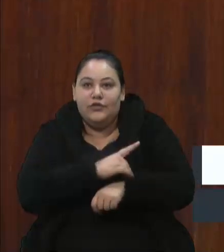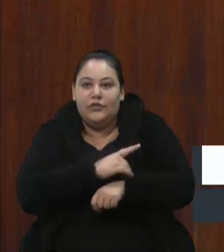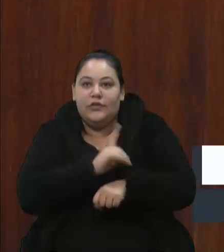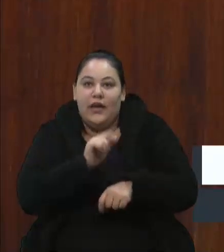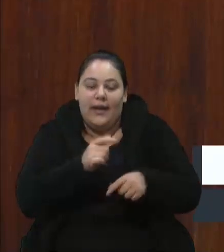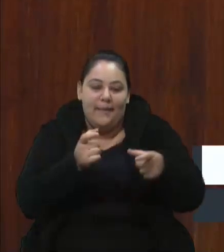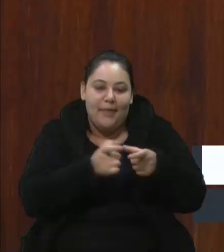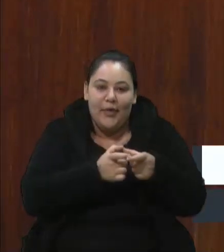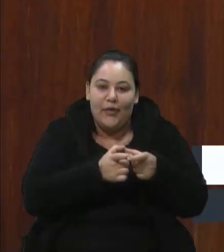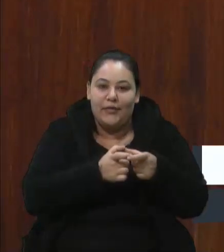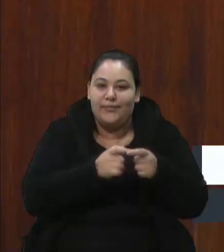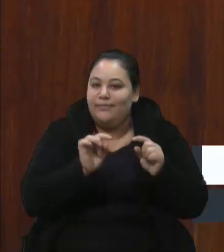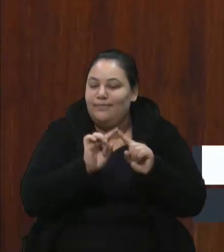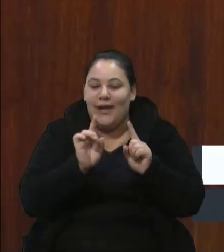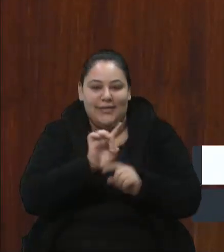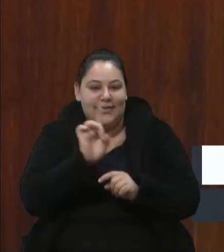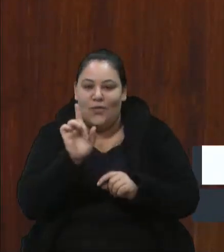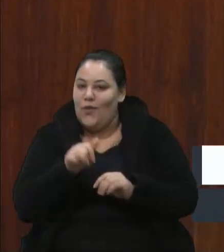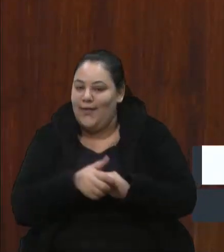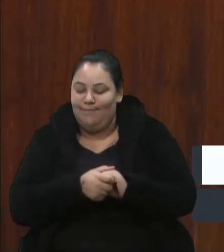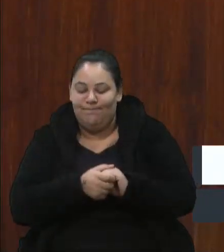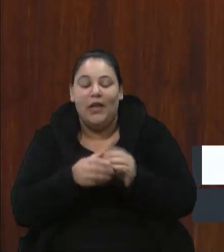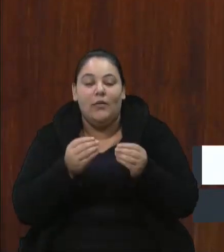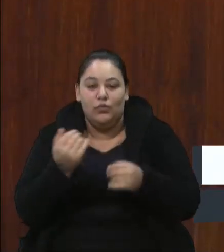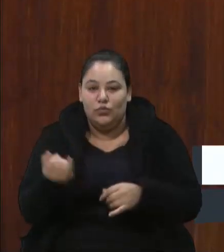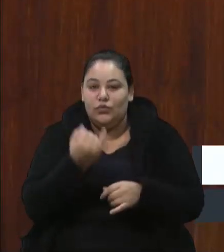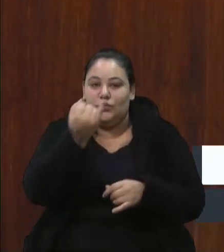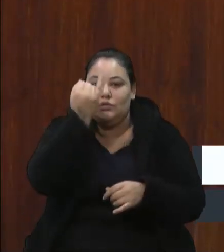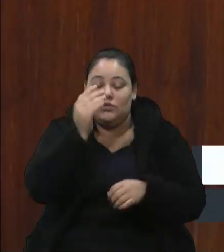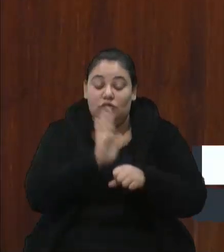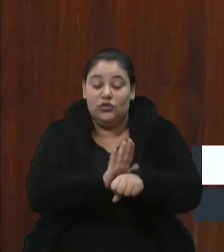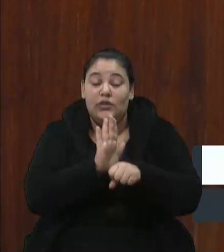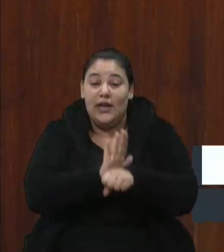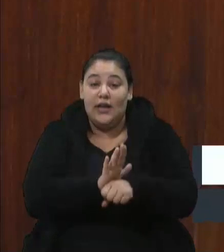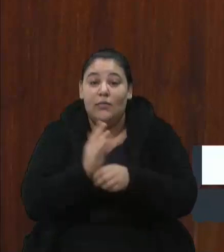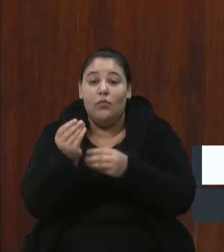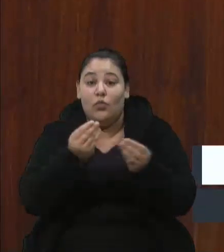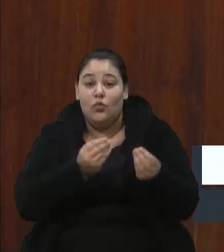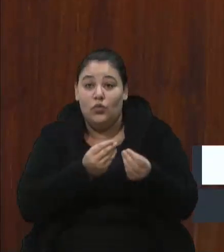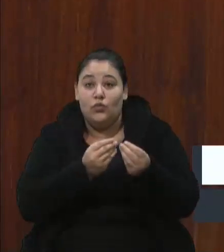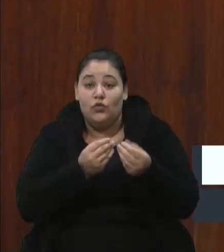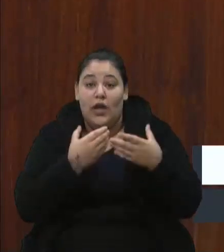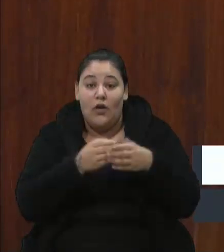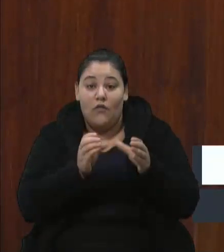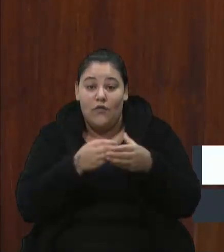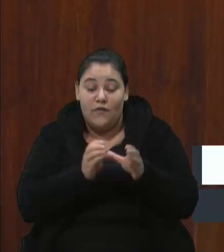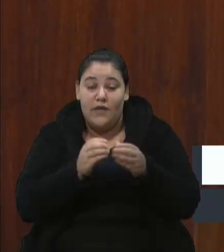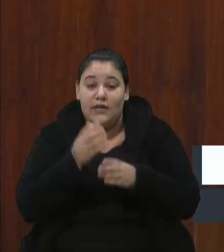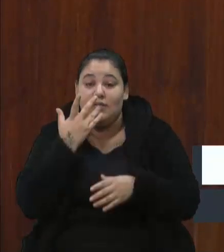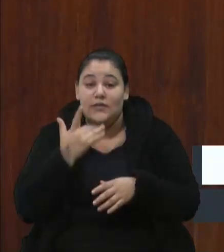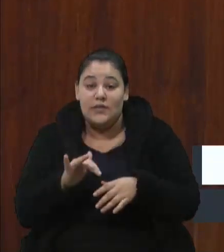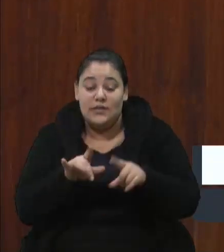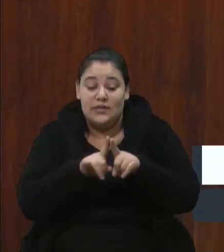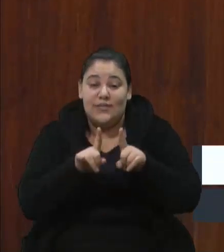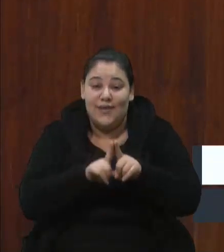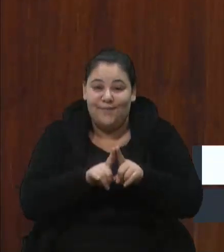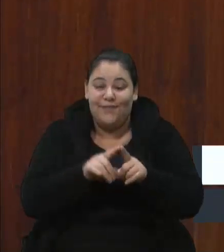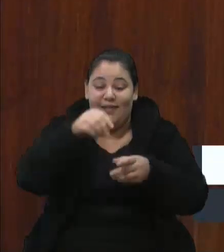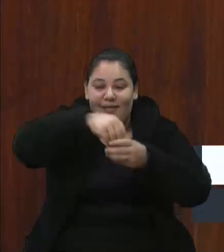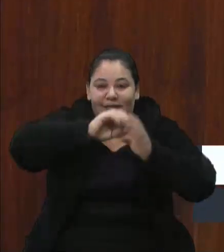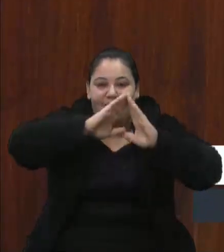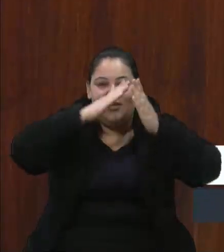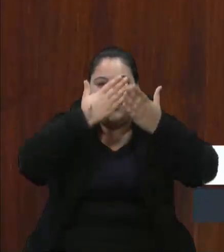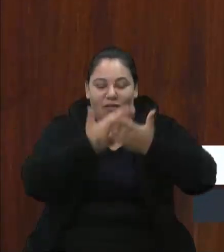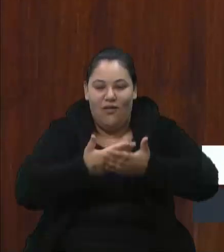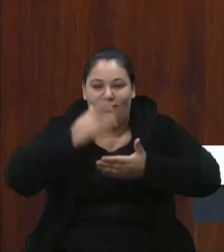coisas, mas não é. É bem fundamental, isso ajudaria muito na convivência das crianças, para as escolas, para